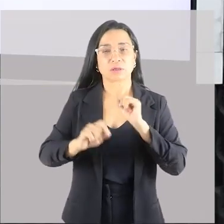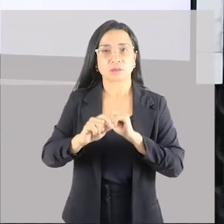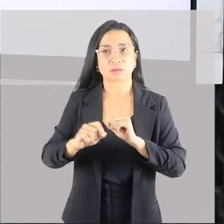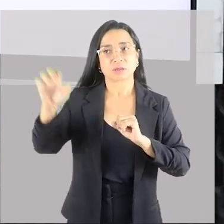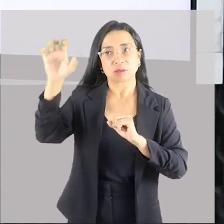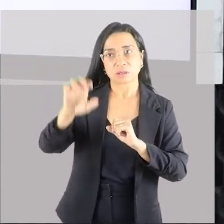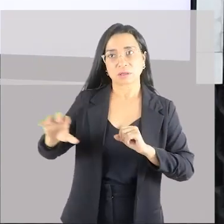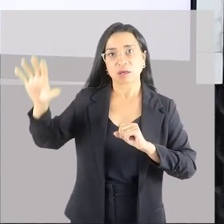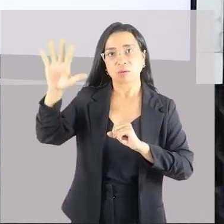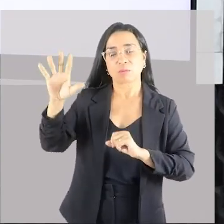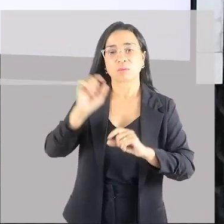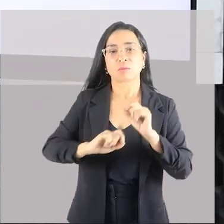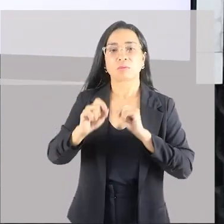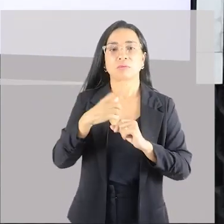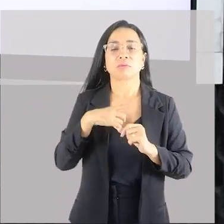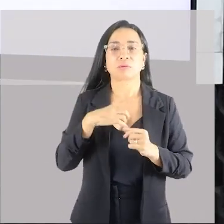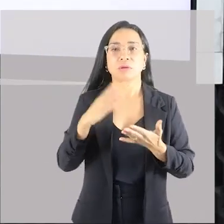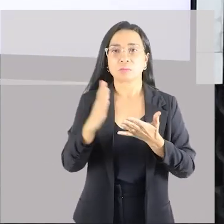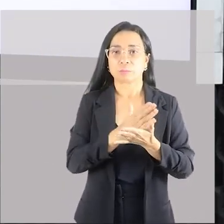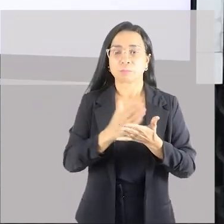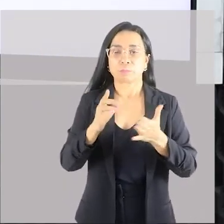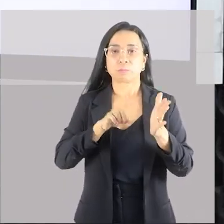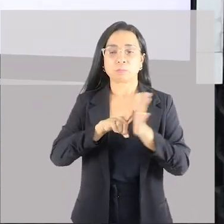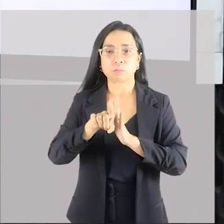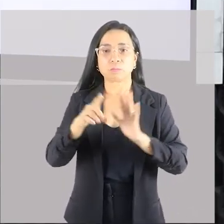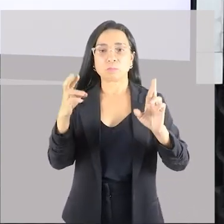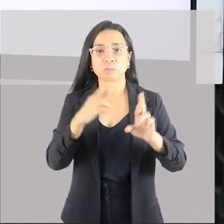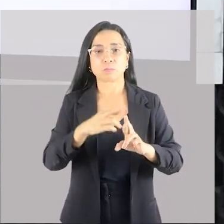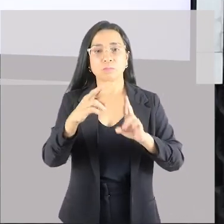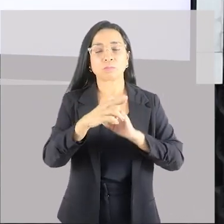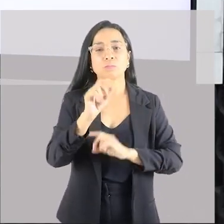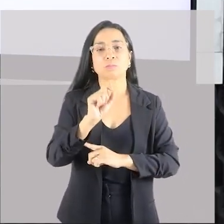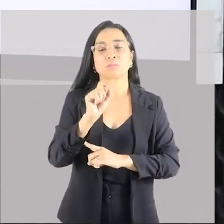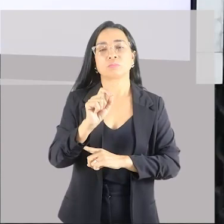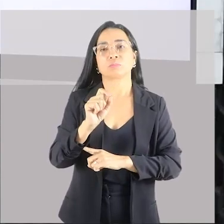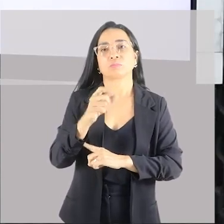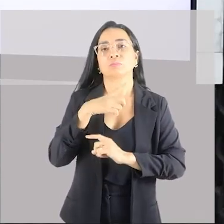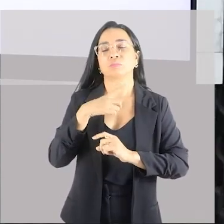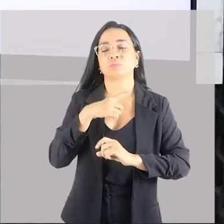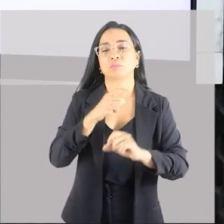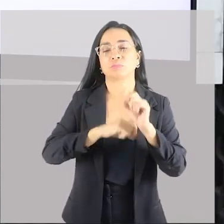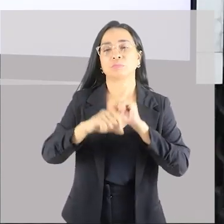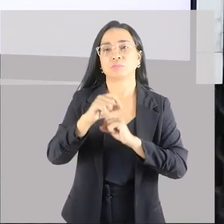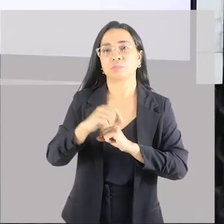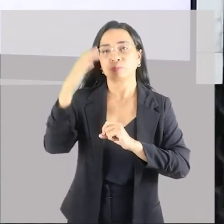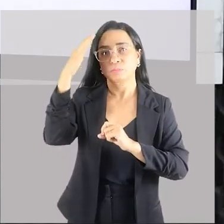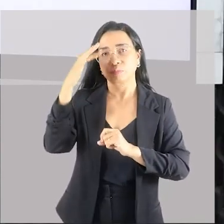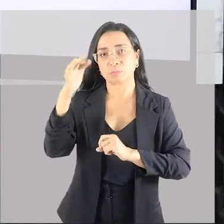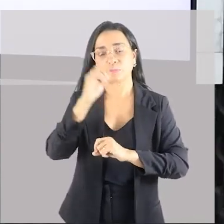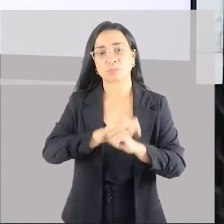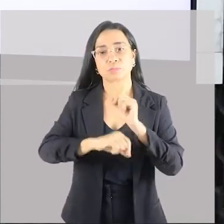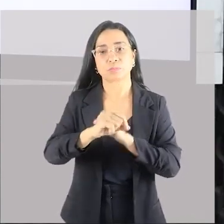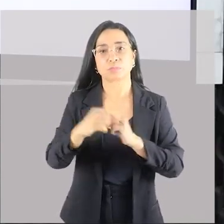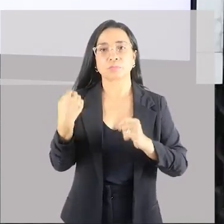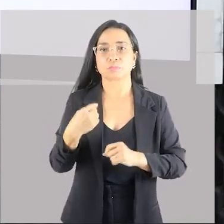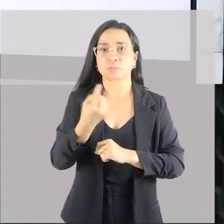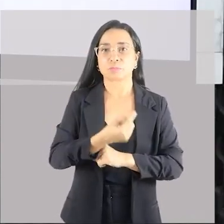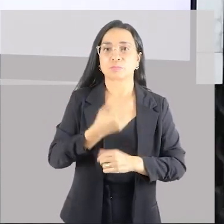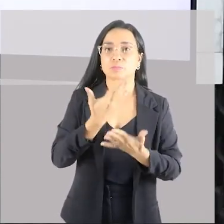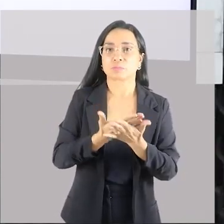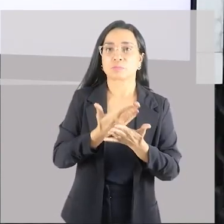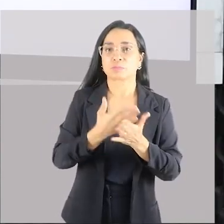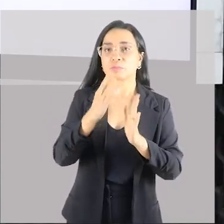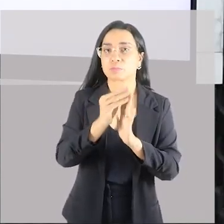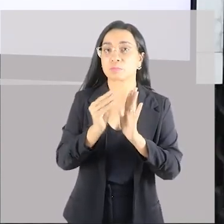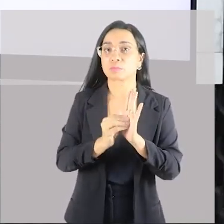temos aqui algumas questões. Essas questões trazem reflexões. Nós vamos tratar do conteúdo